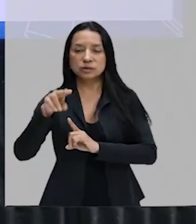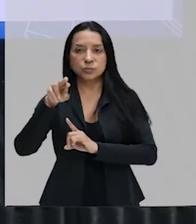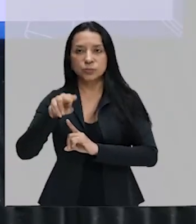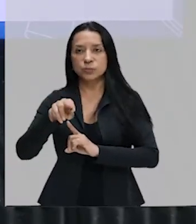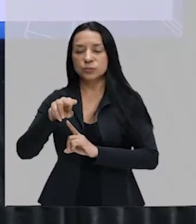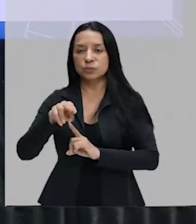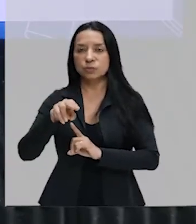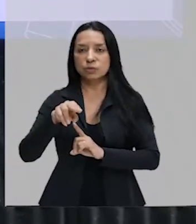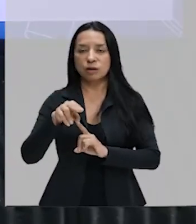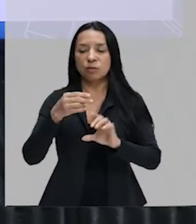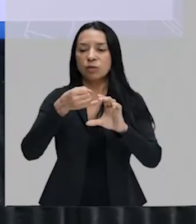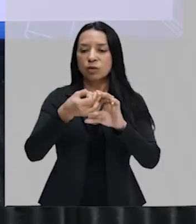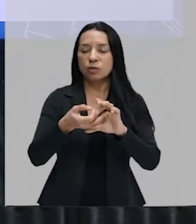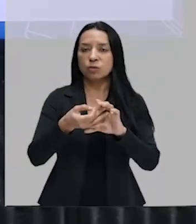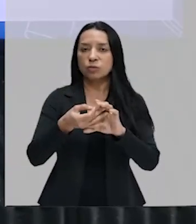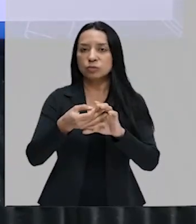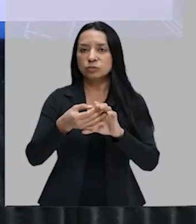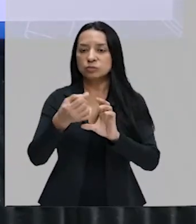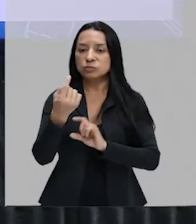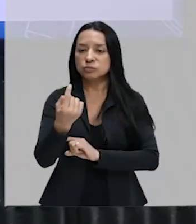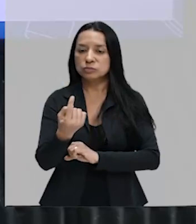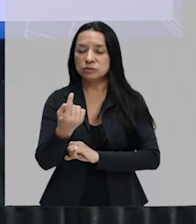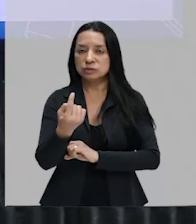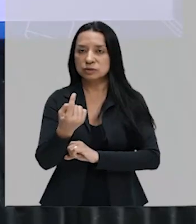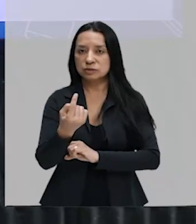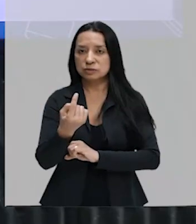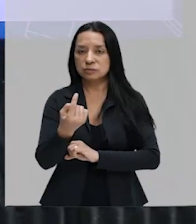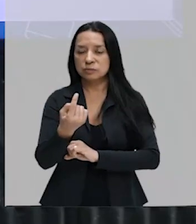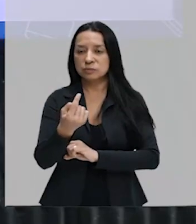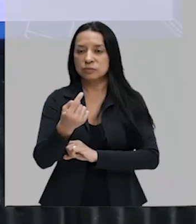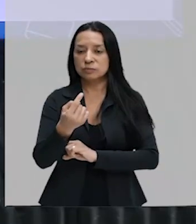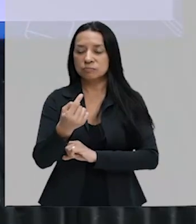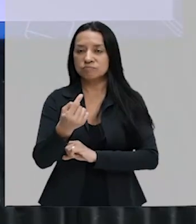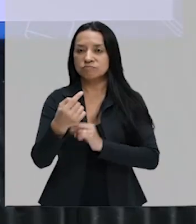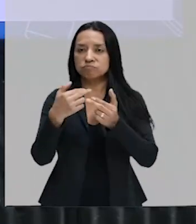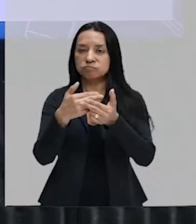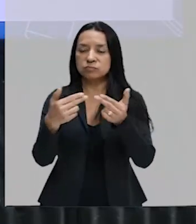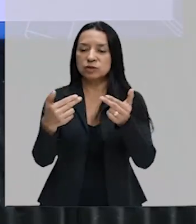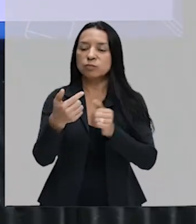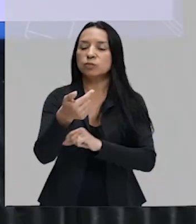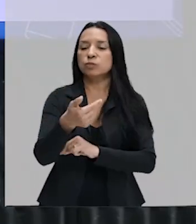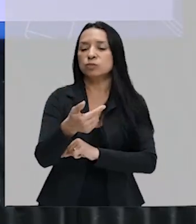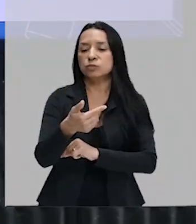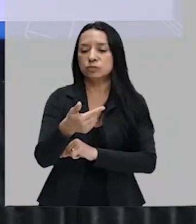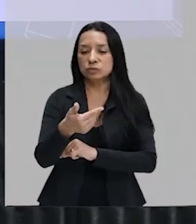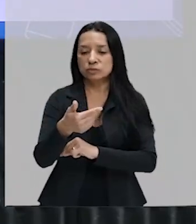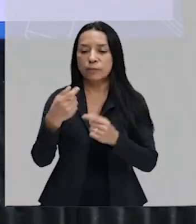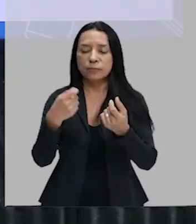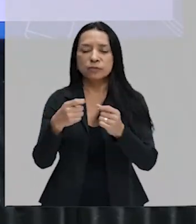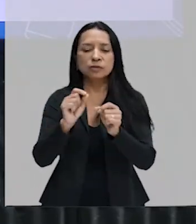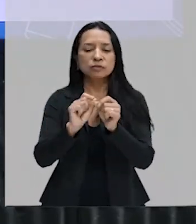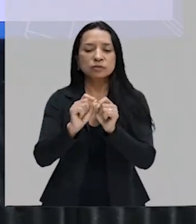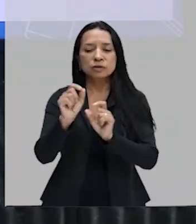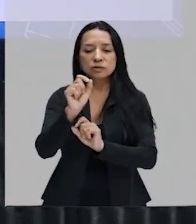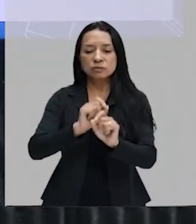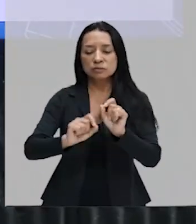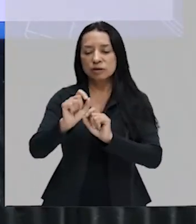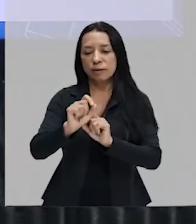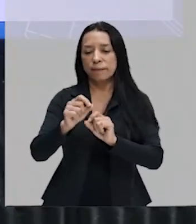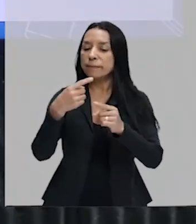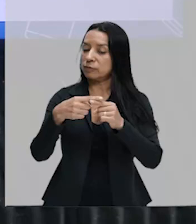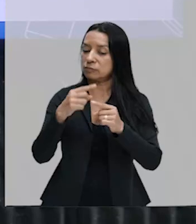mesma coisa desse conjunto unitário aqui, composto pelo termo, né, pelo elemento 2. O que é que a gente precisa fazer? A gente